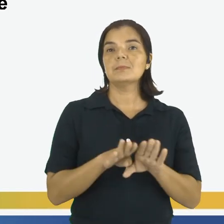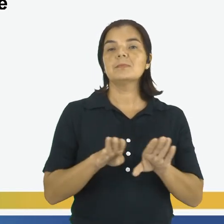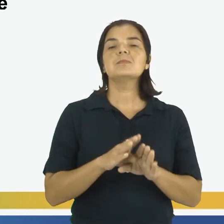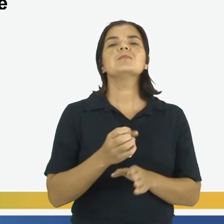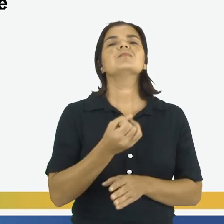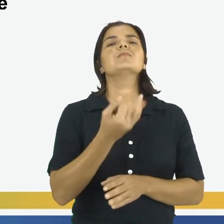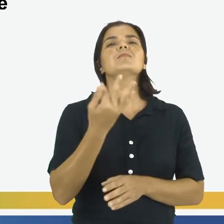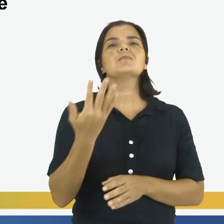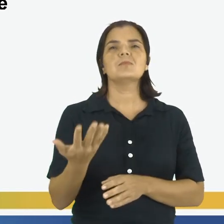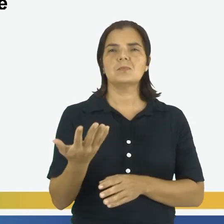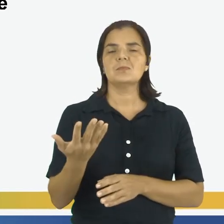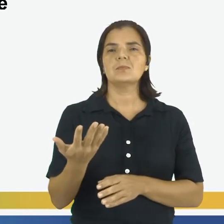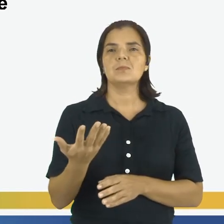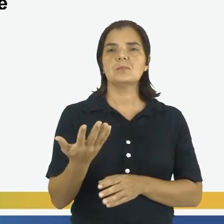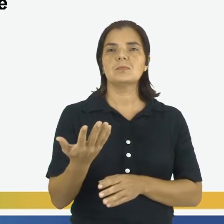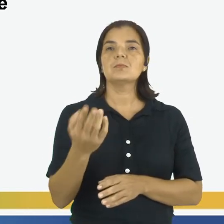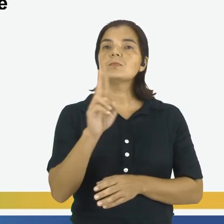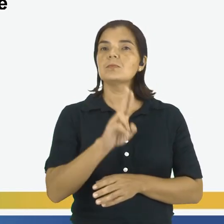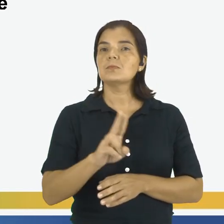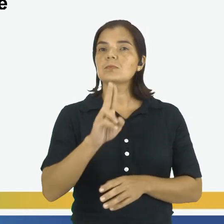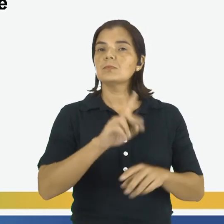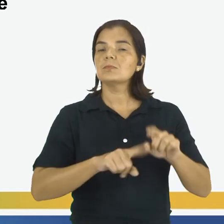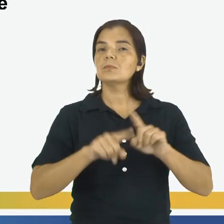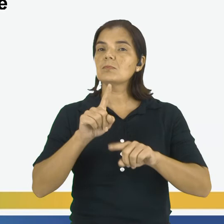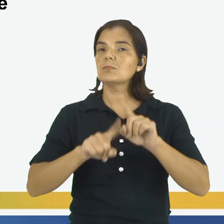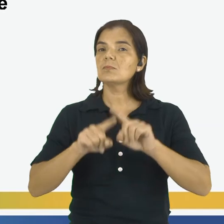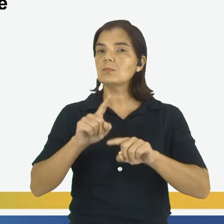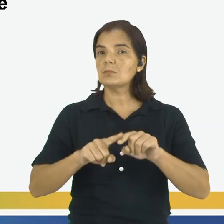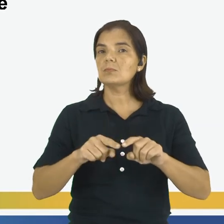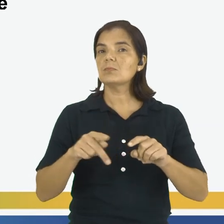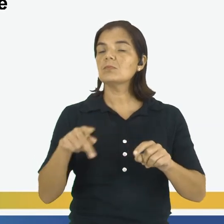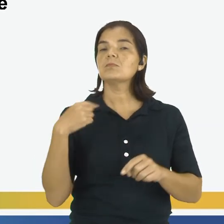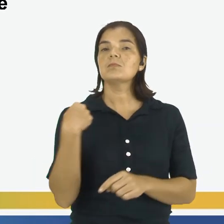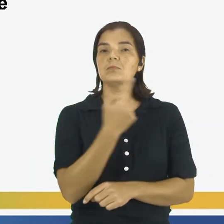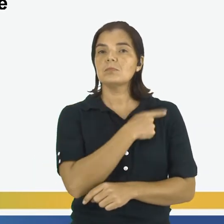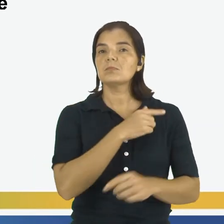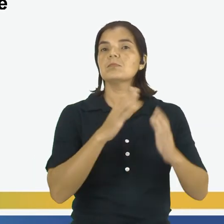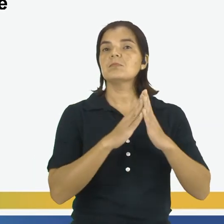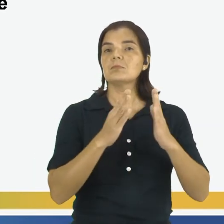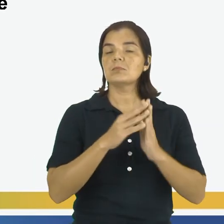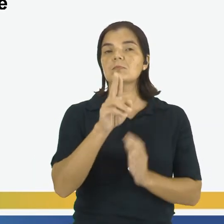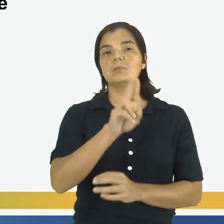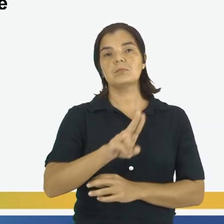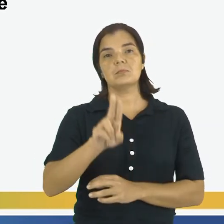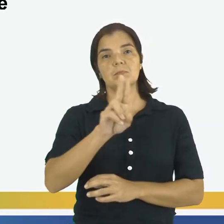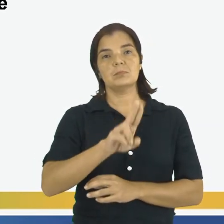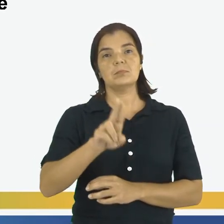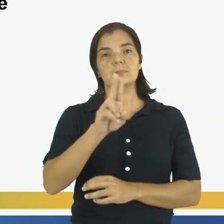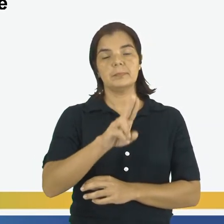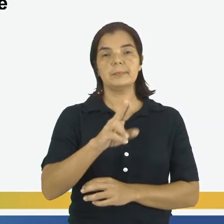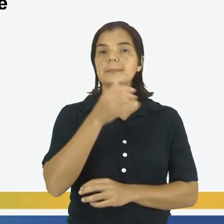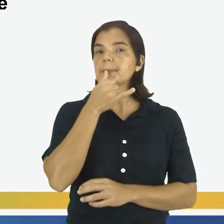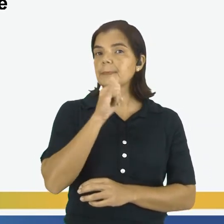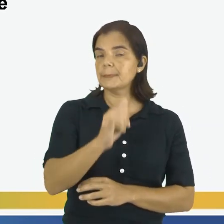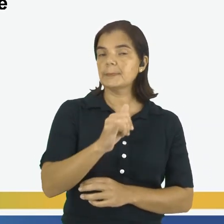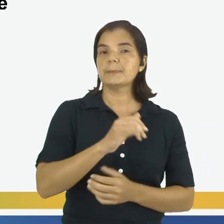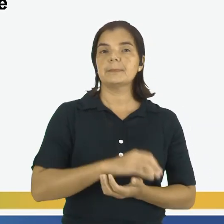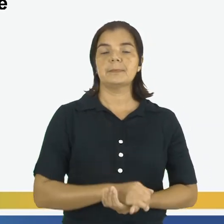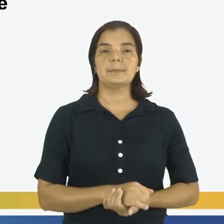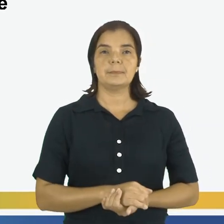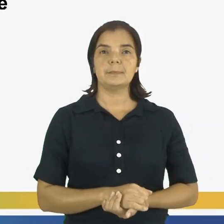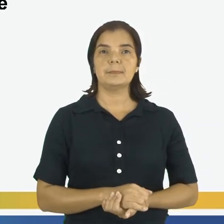quais são os eletrodomésticos, os materiais que nós utilizamos na nossa casa que utilizam a energia